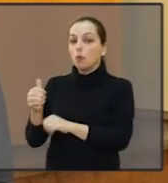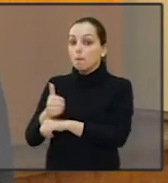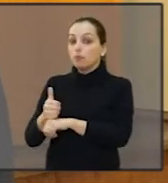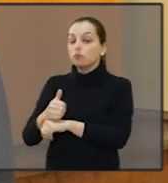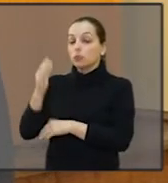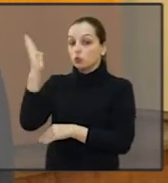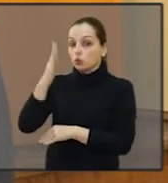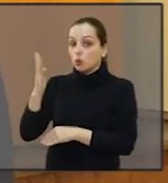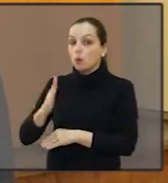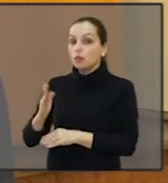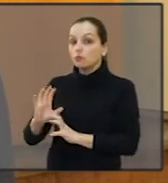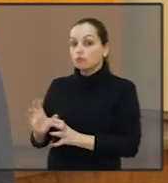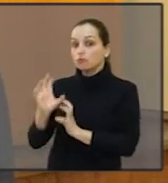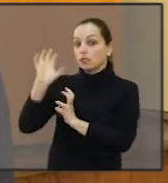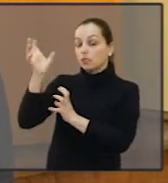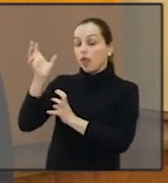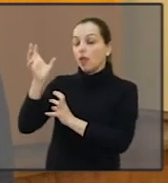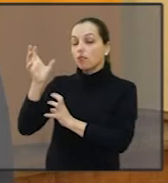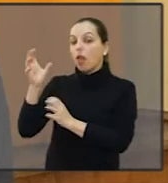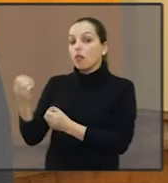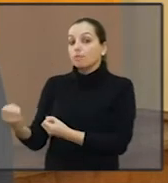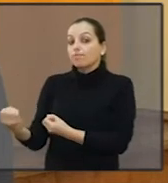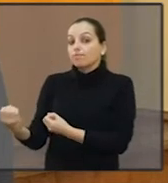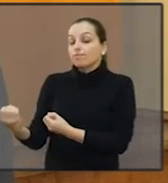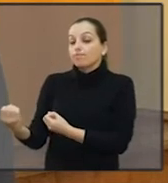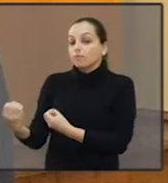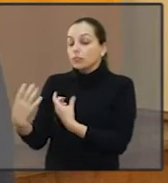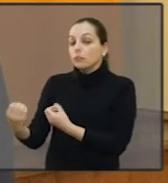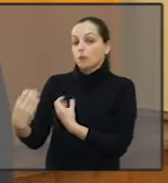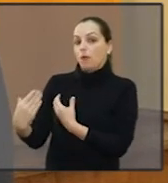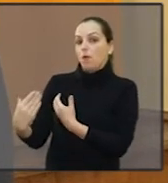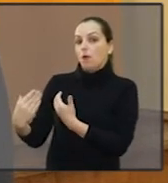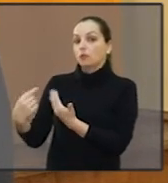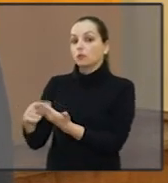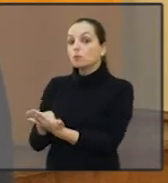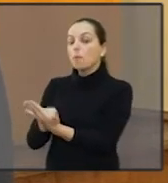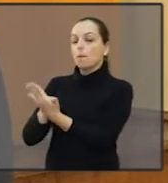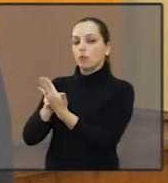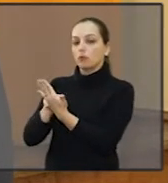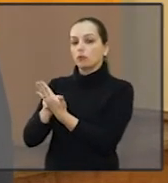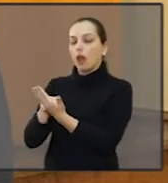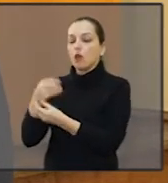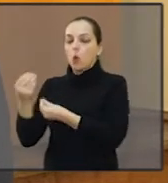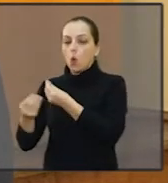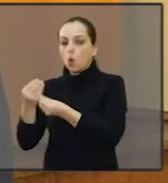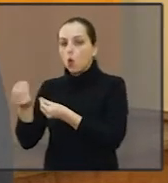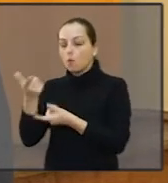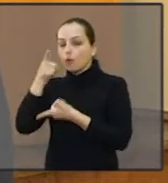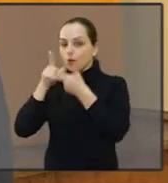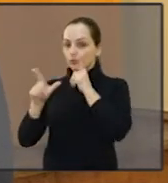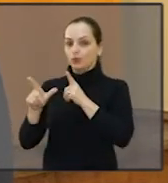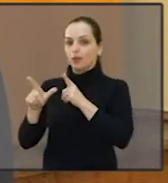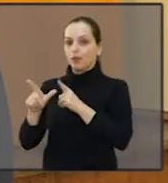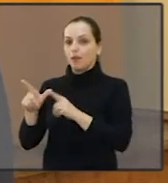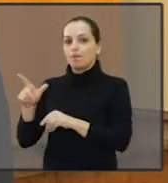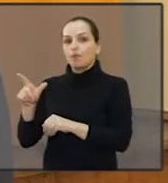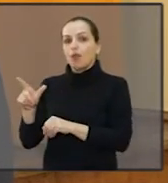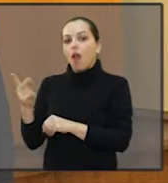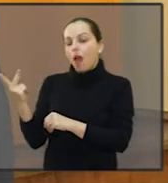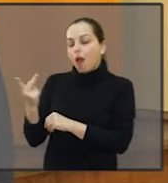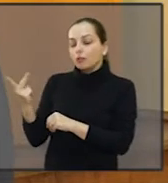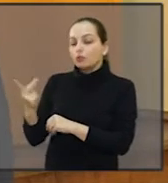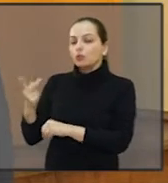nós de como chegar a essas conquistas. Elas eram as que mais treinavam do grupo, era isso que eu ia comentar.